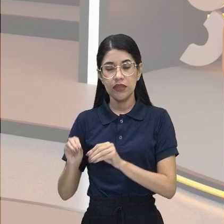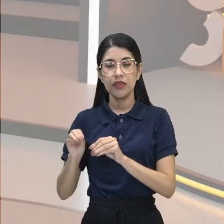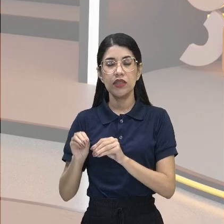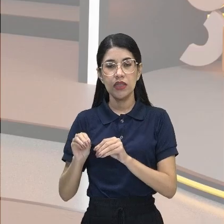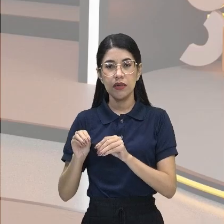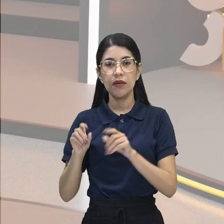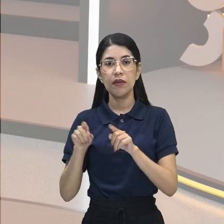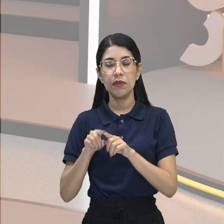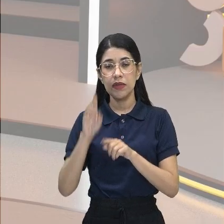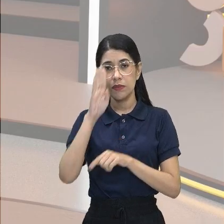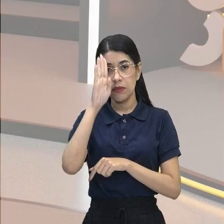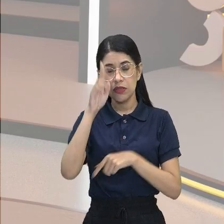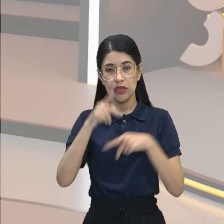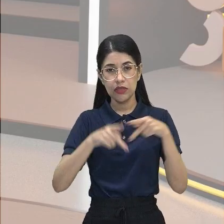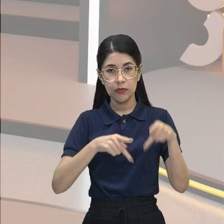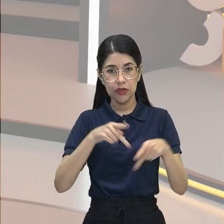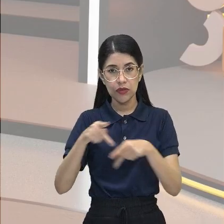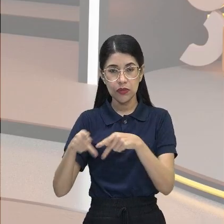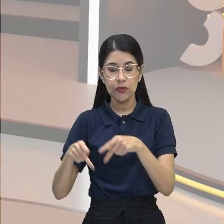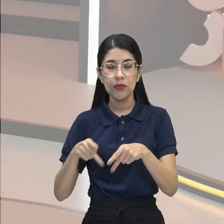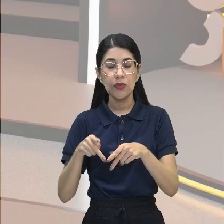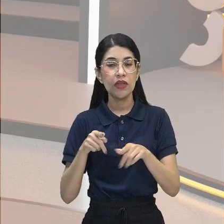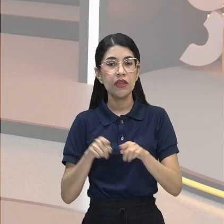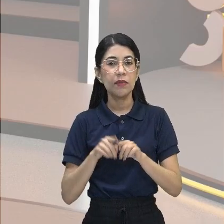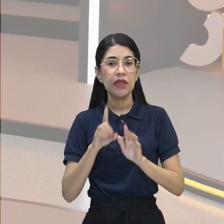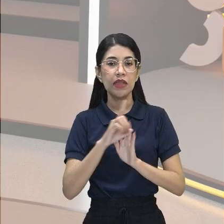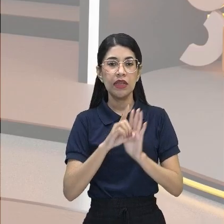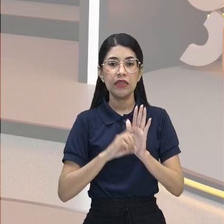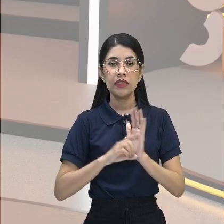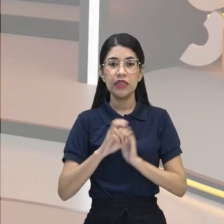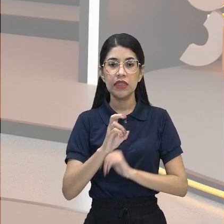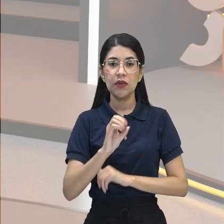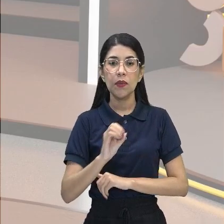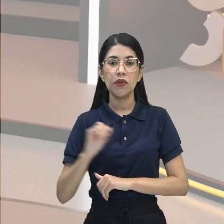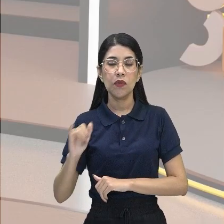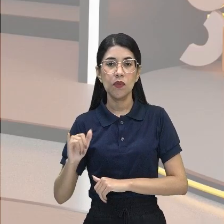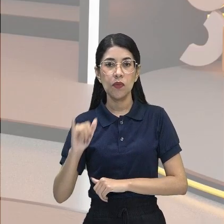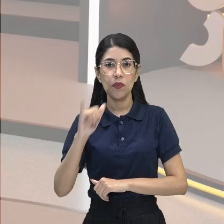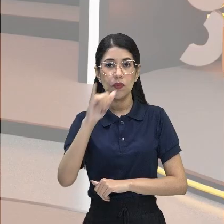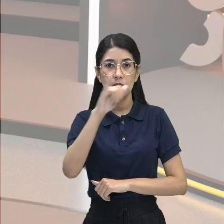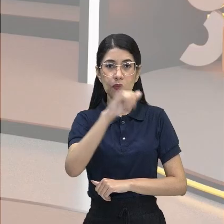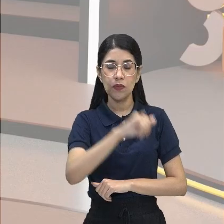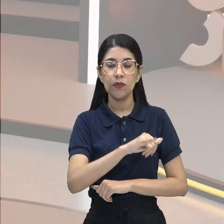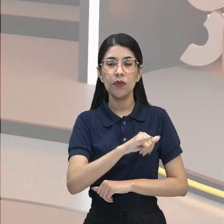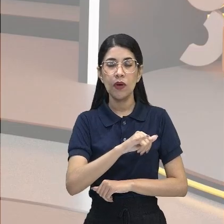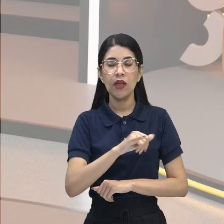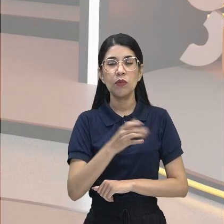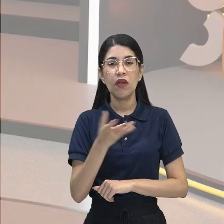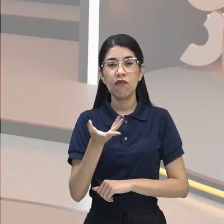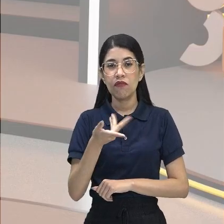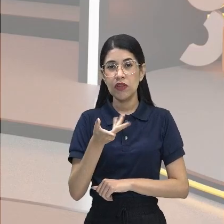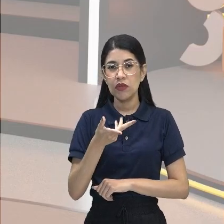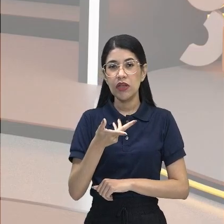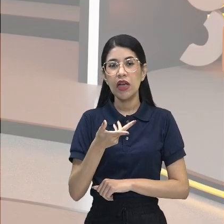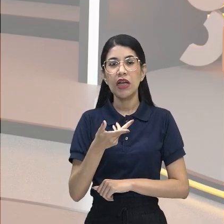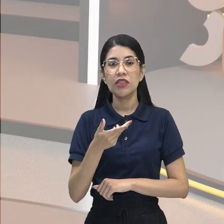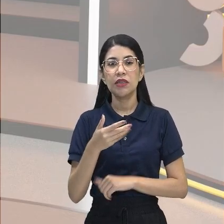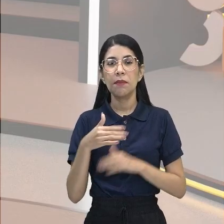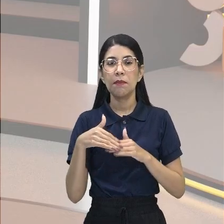em especial de passageiros. A gente tem na década de 50 os aviões, né, viajando ali numa velocidade de